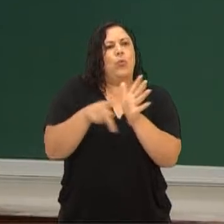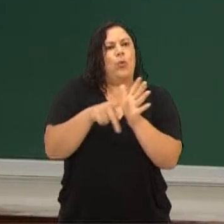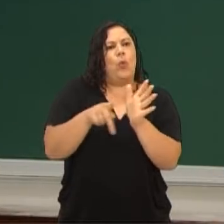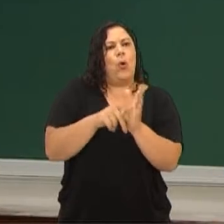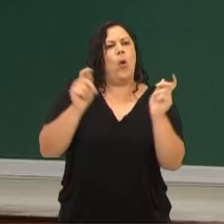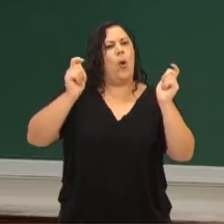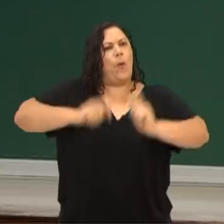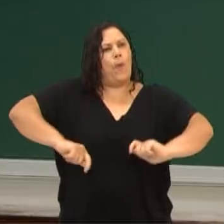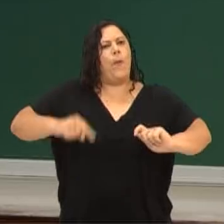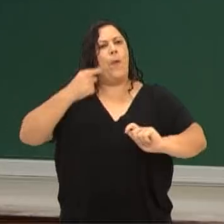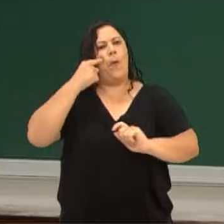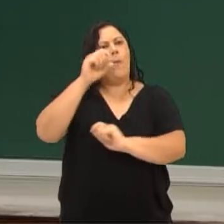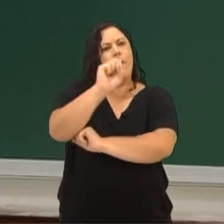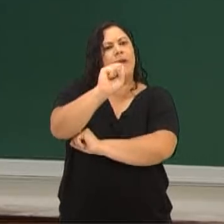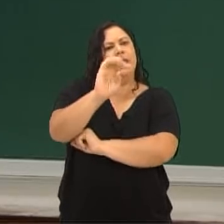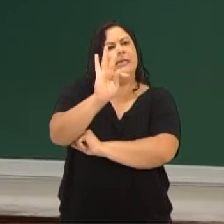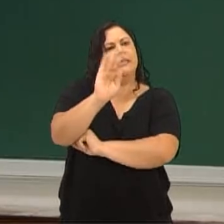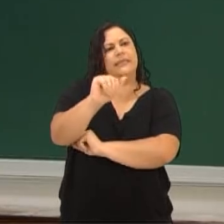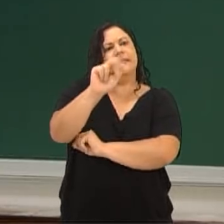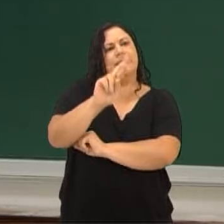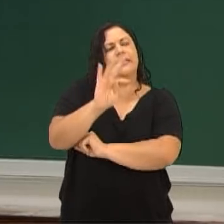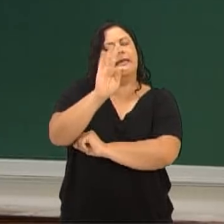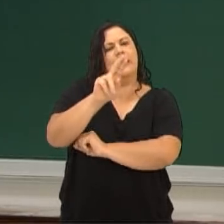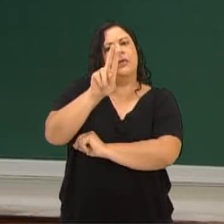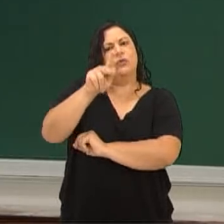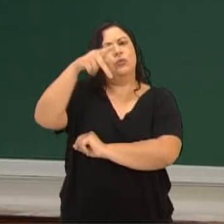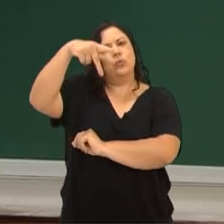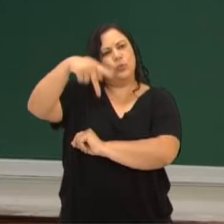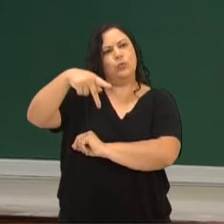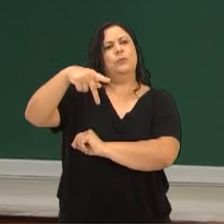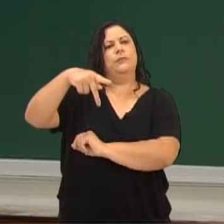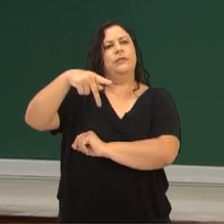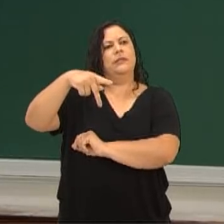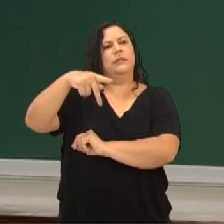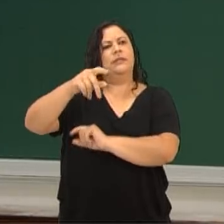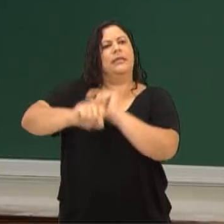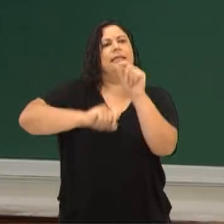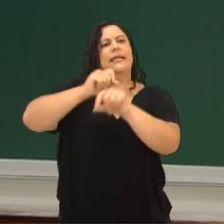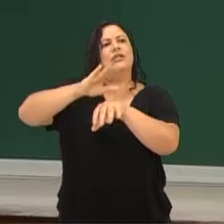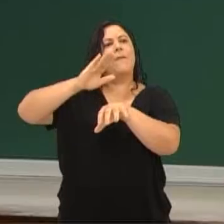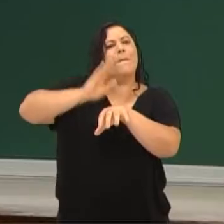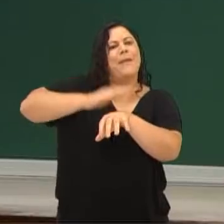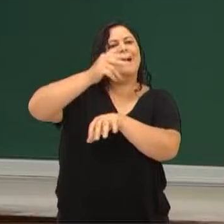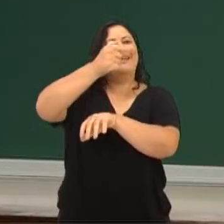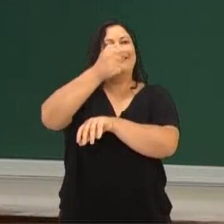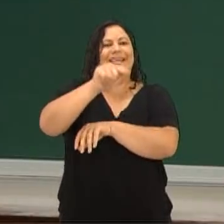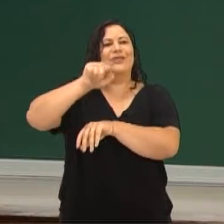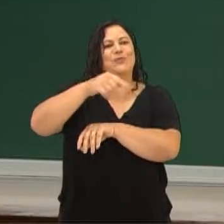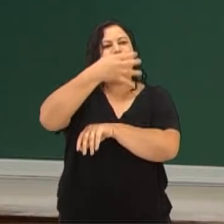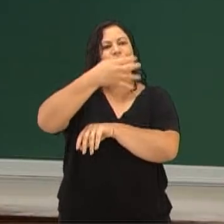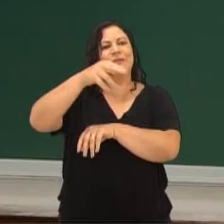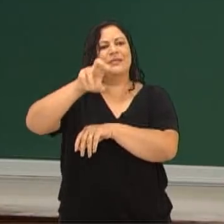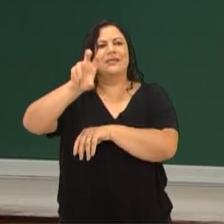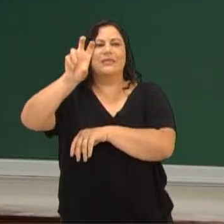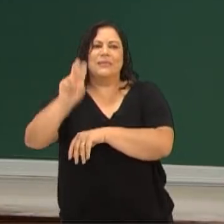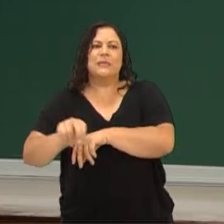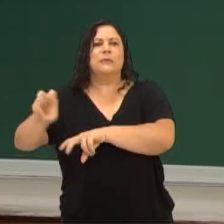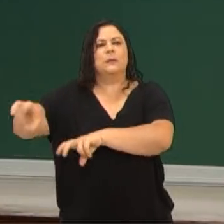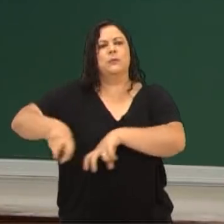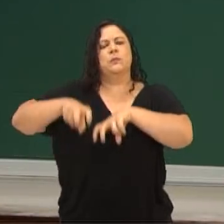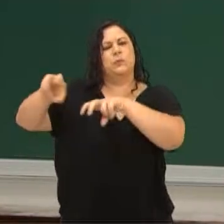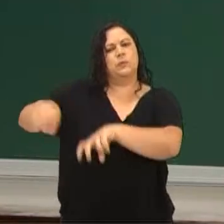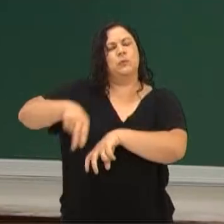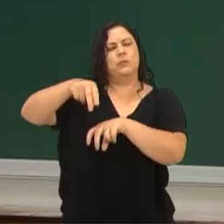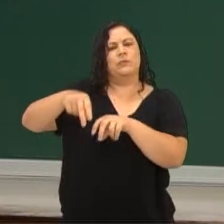atende 7.450 agricultores na Nigéria. Em 2021, é a previsão, né? Com a pandemia já não